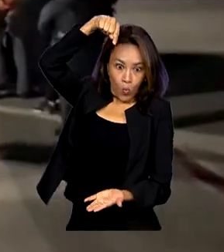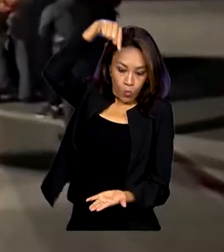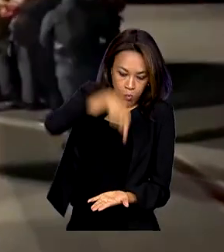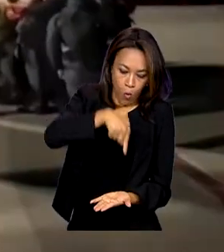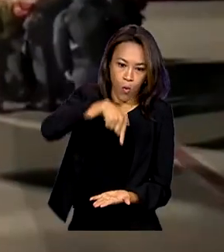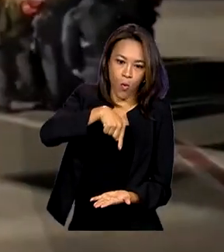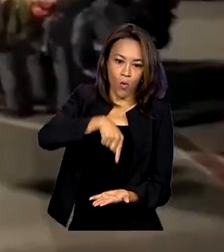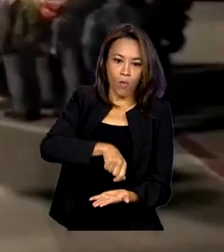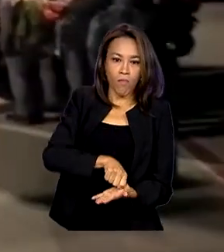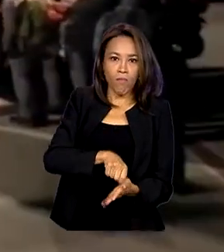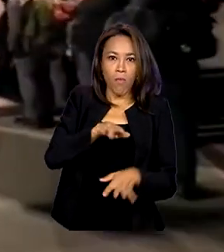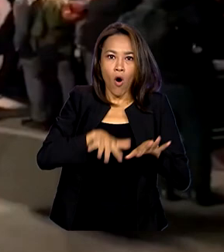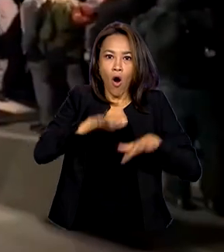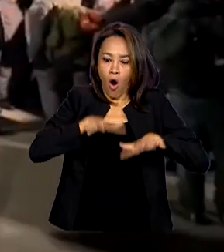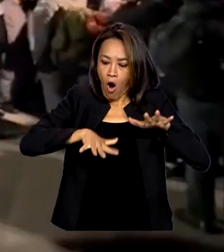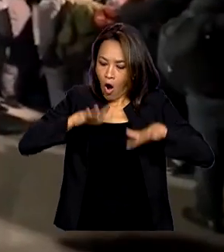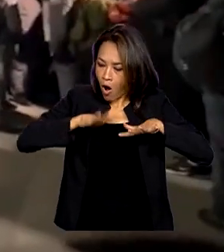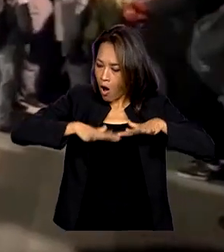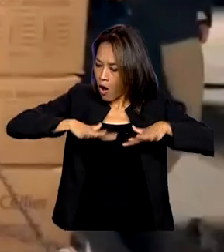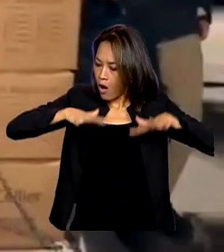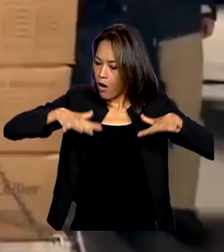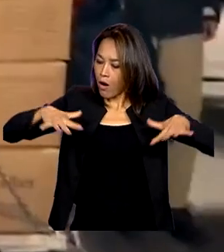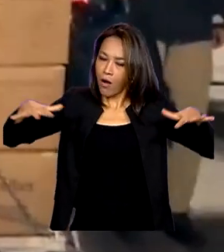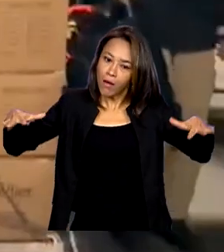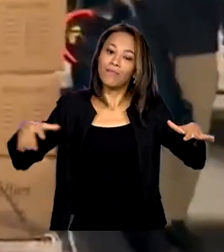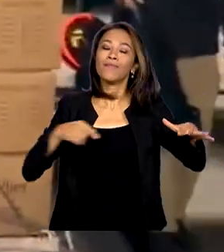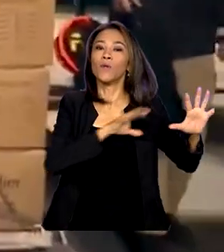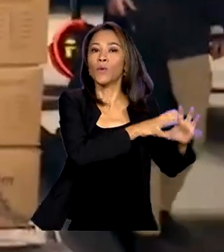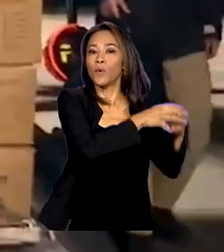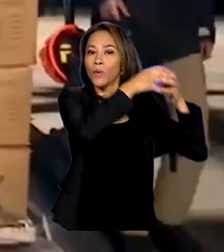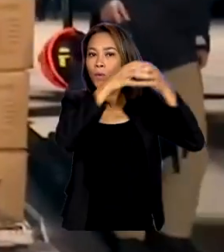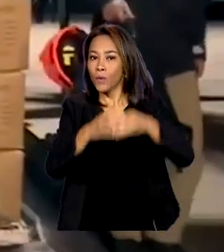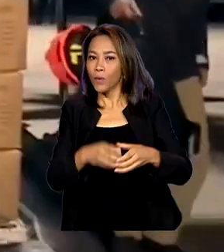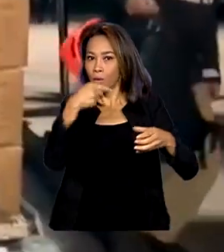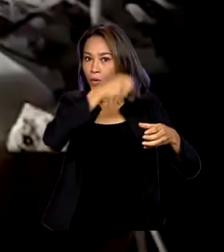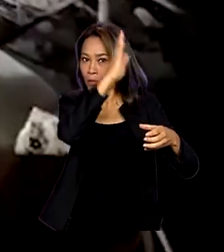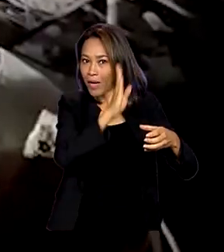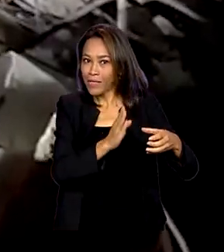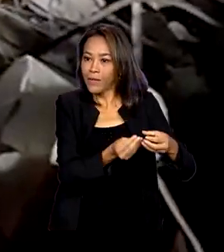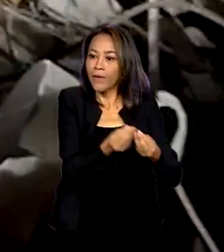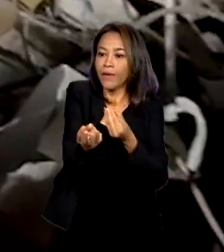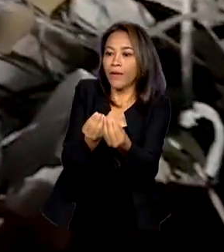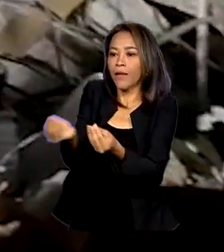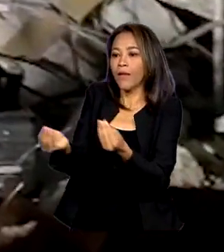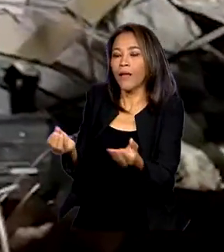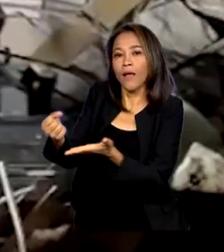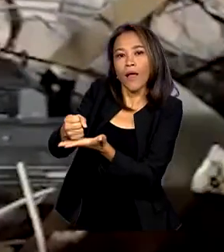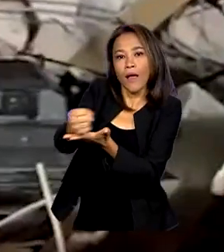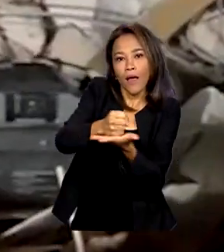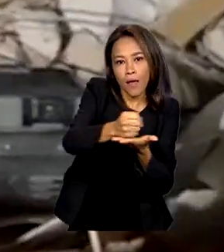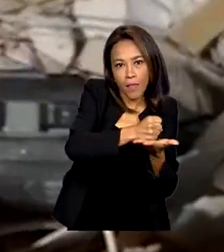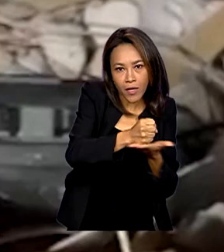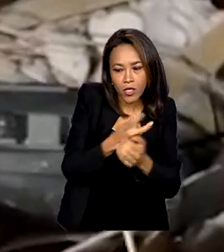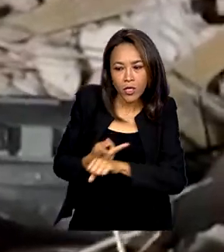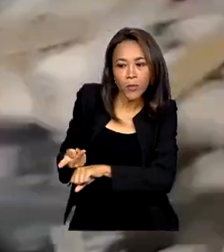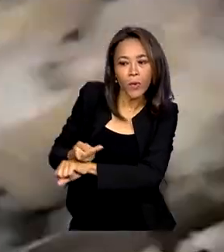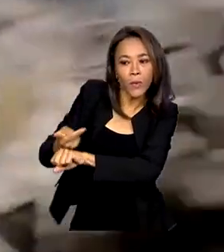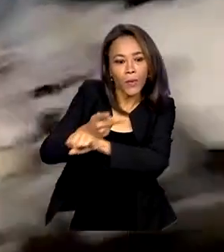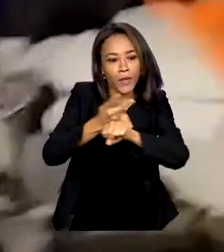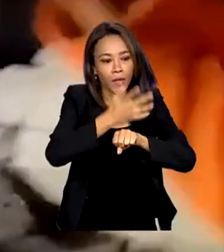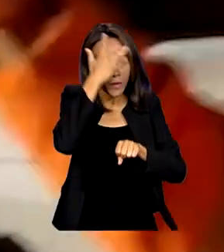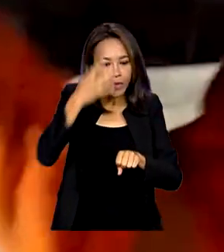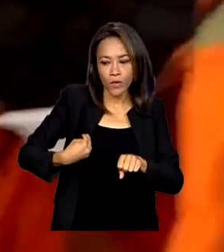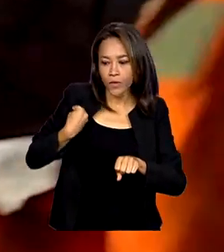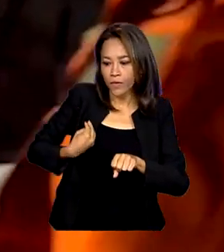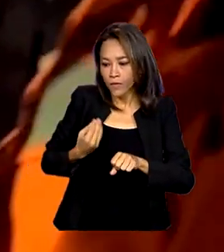No epicentro dos tremores, a missão humanitária do governo brasileiro entrega medicamentos e trabalha na busca por vítimas